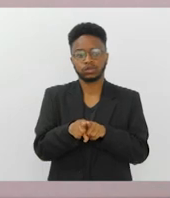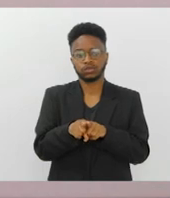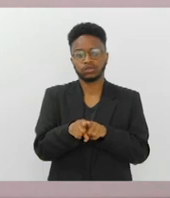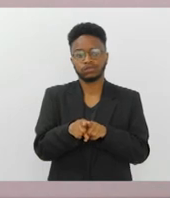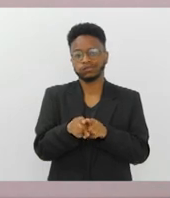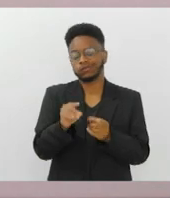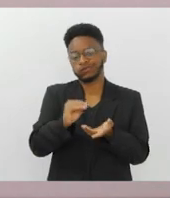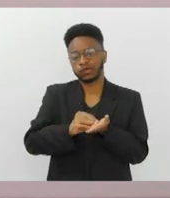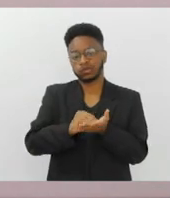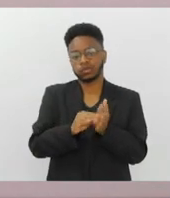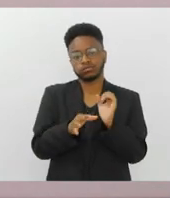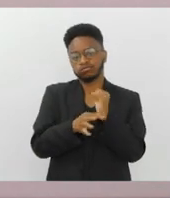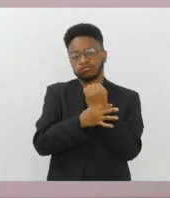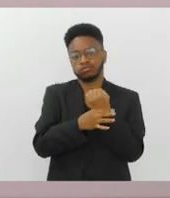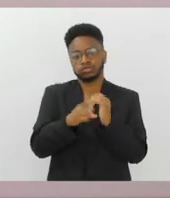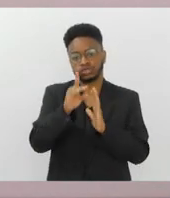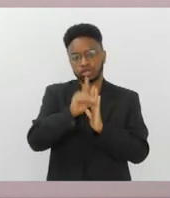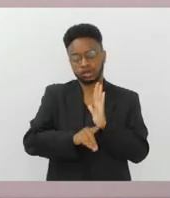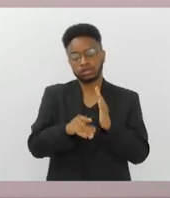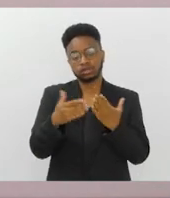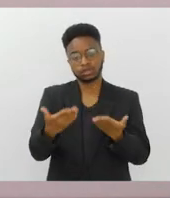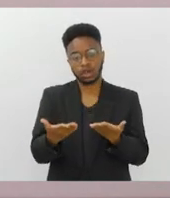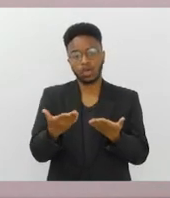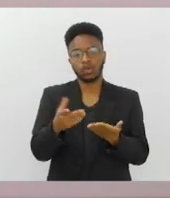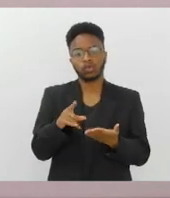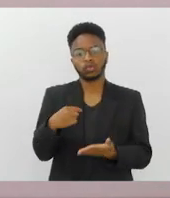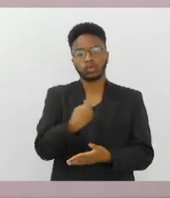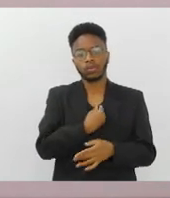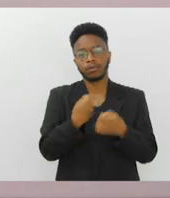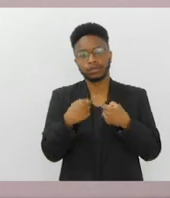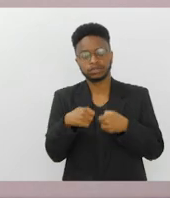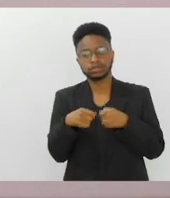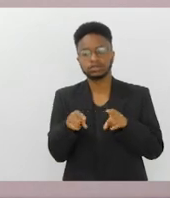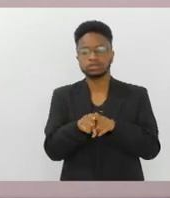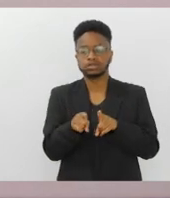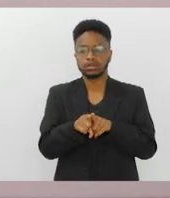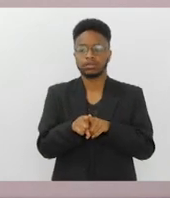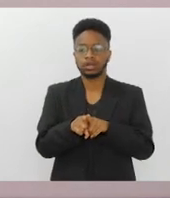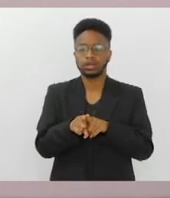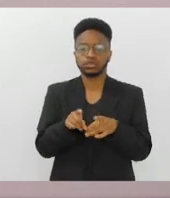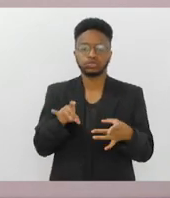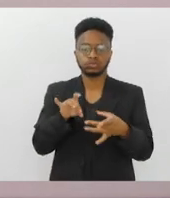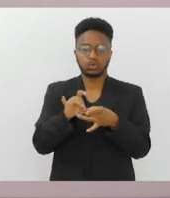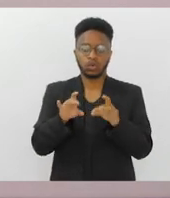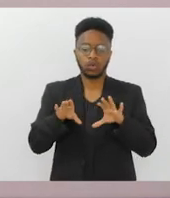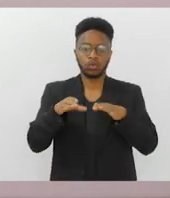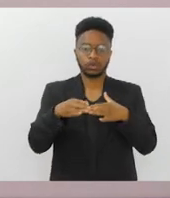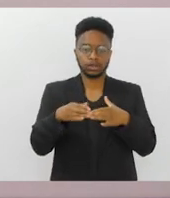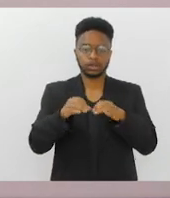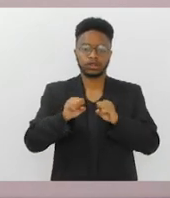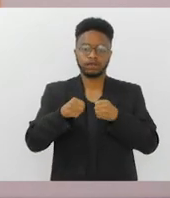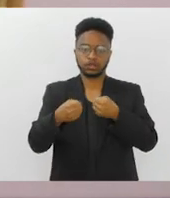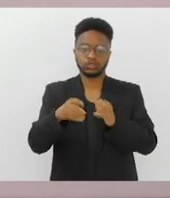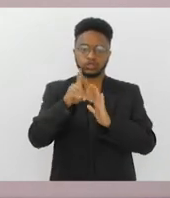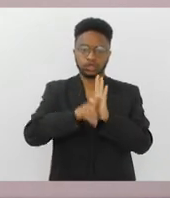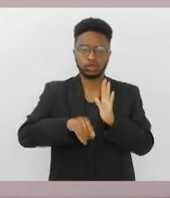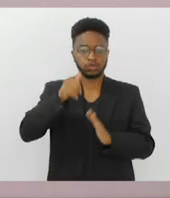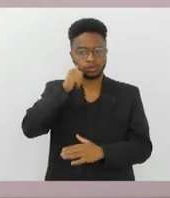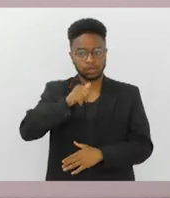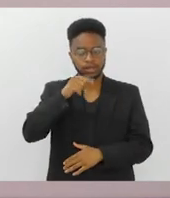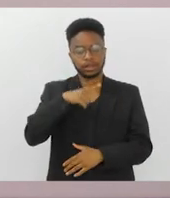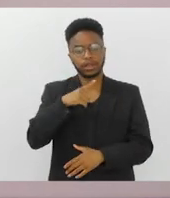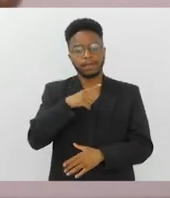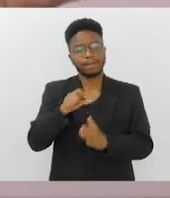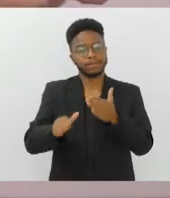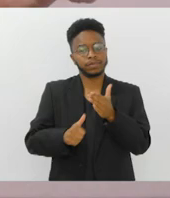direitos garantidos. Então, que a gente possa também usar, a partir da Comissão de Defesa dos Direitos da Mulher, que teve pela sua primeira